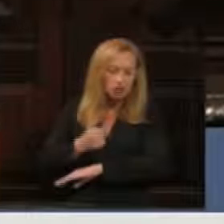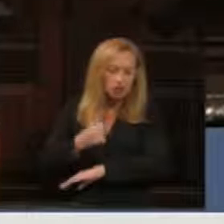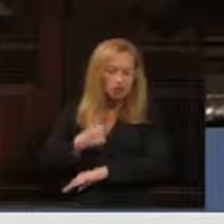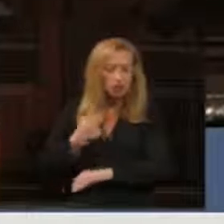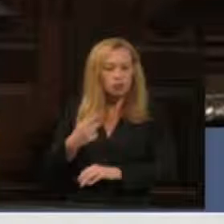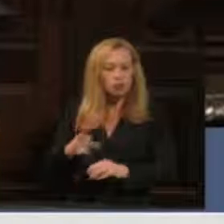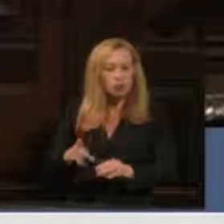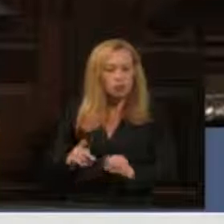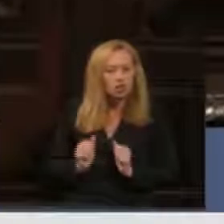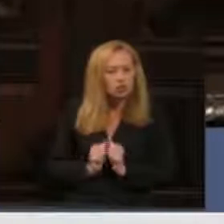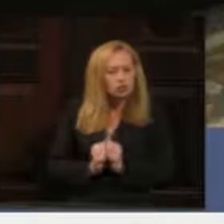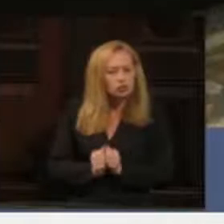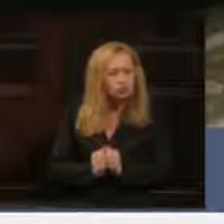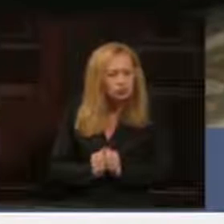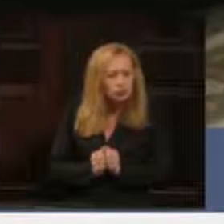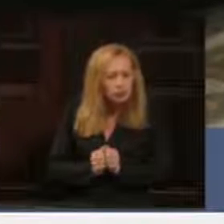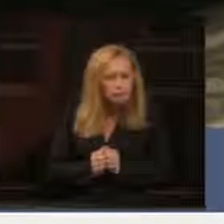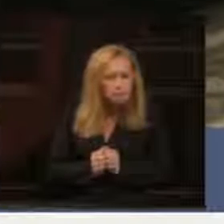da